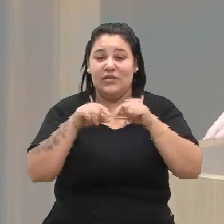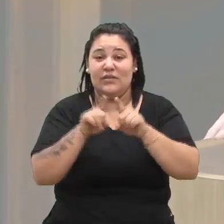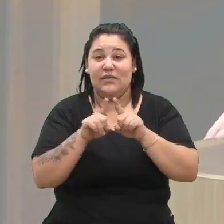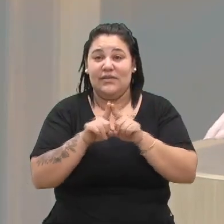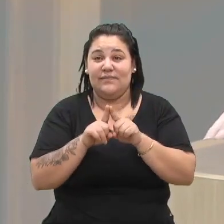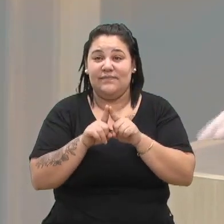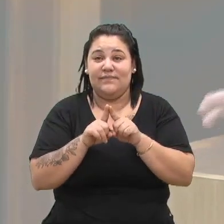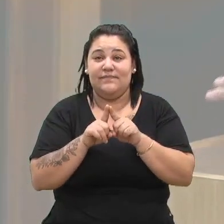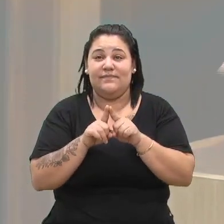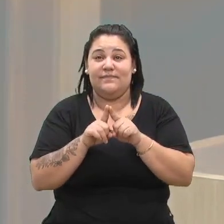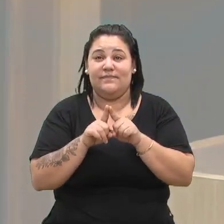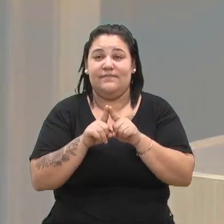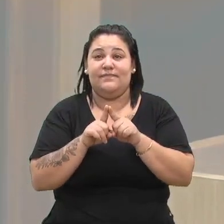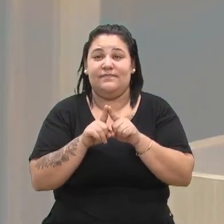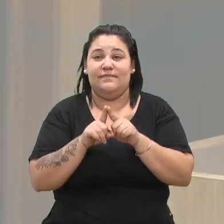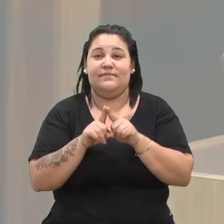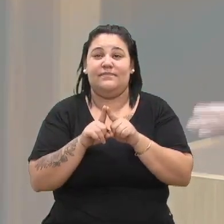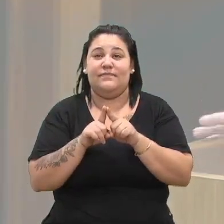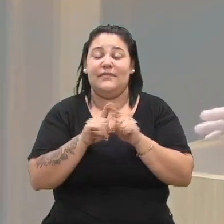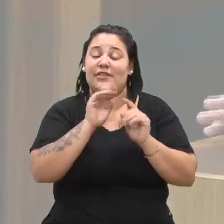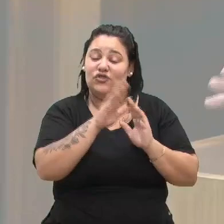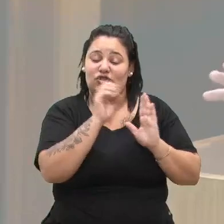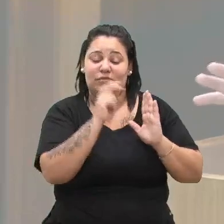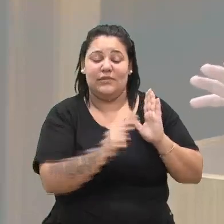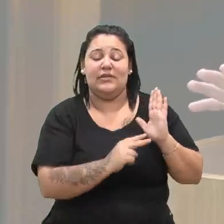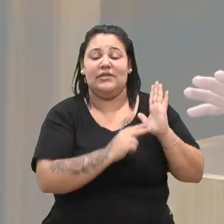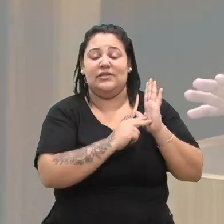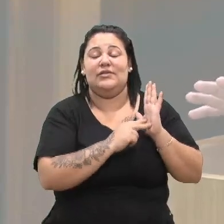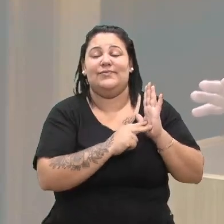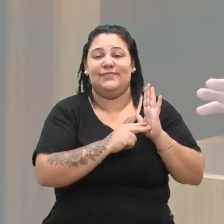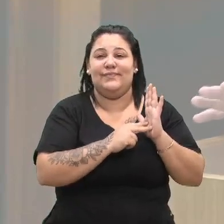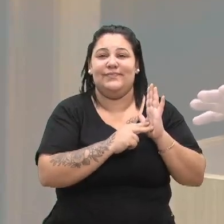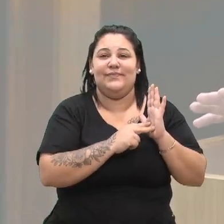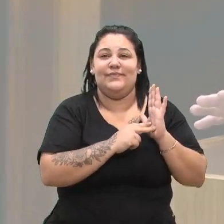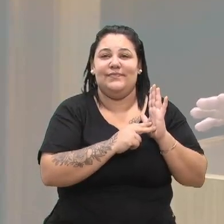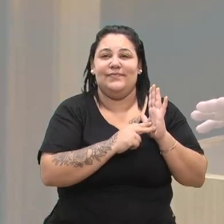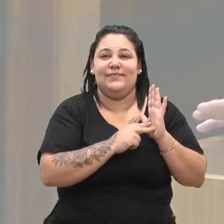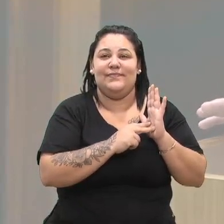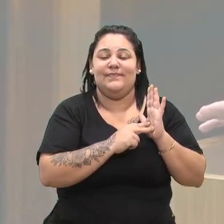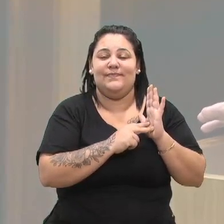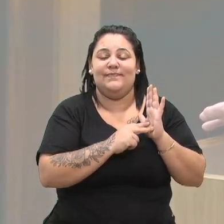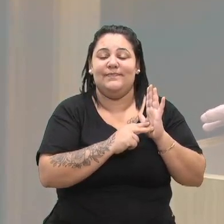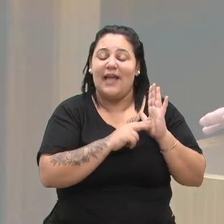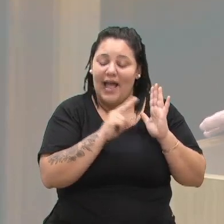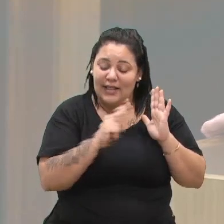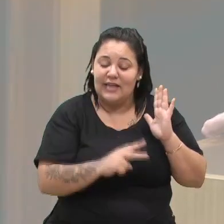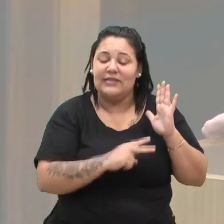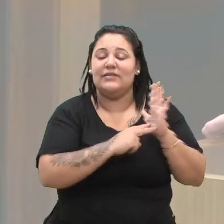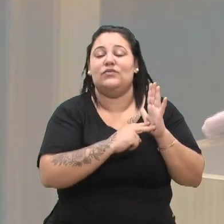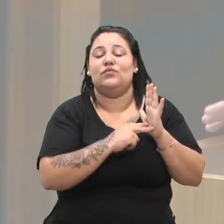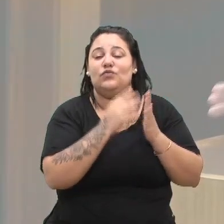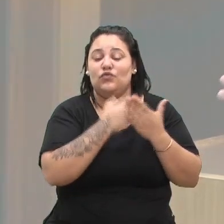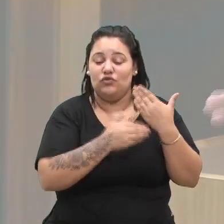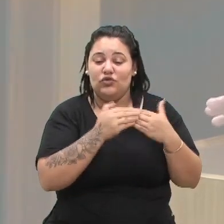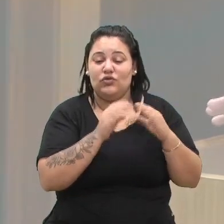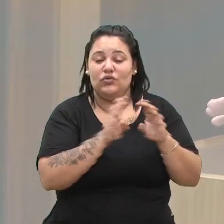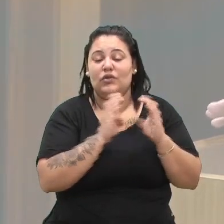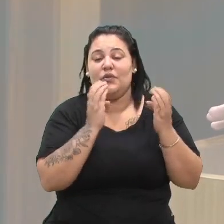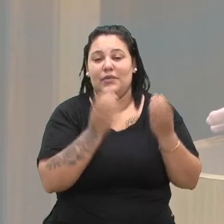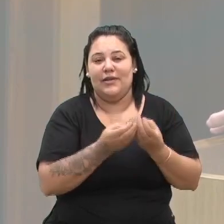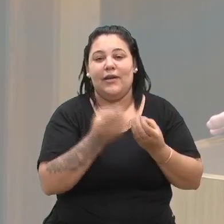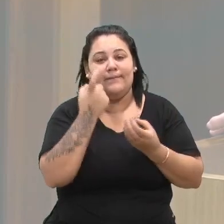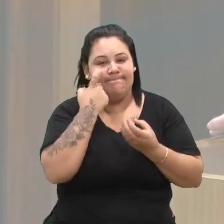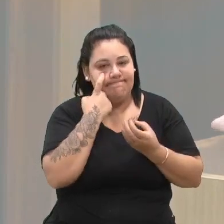acender a luz amarela e vermelha de atenção da comunidade a este